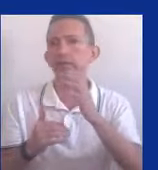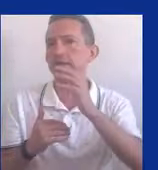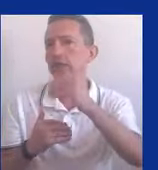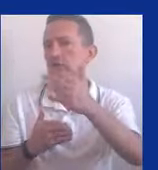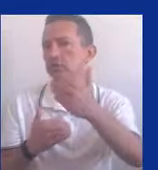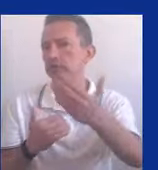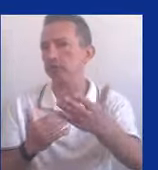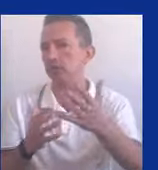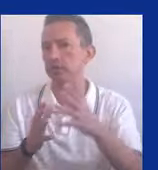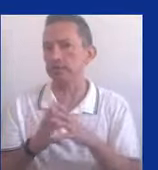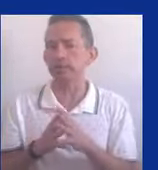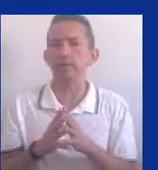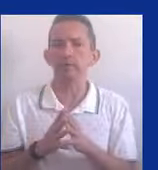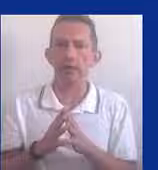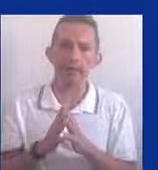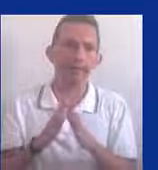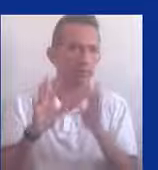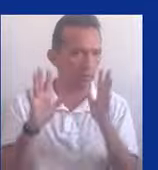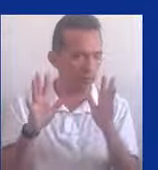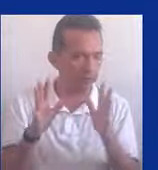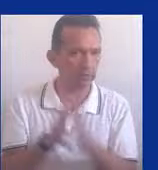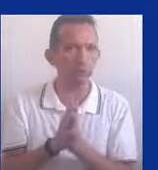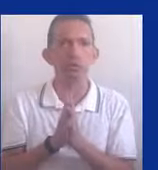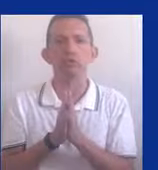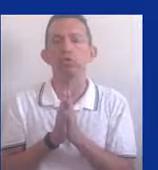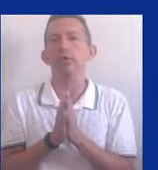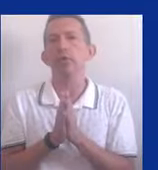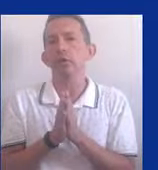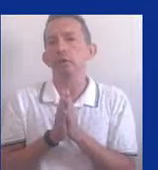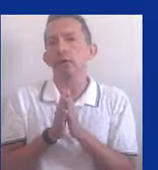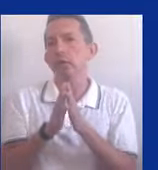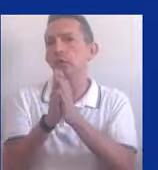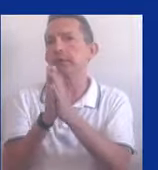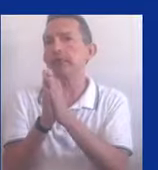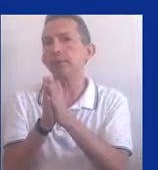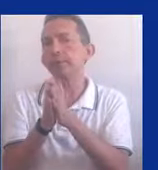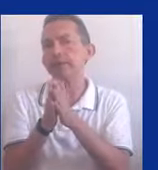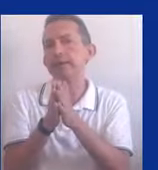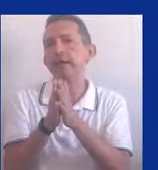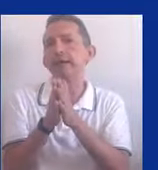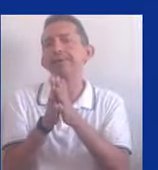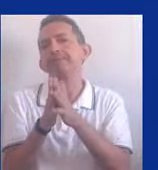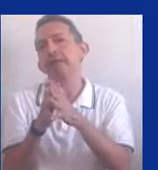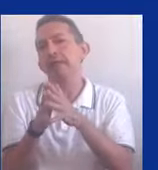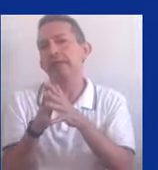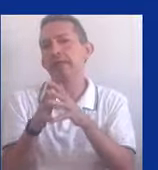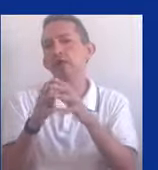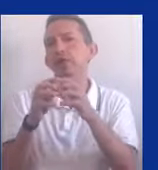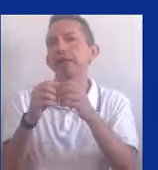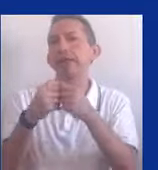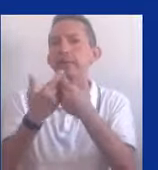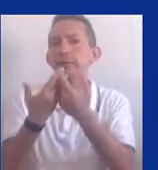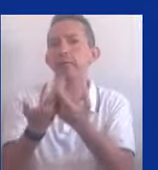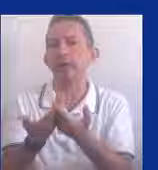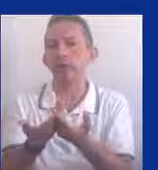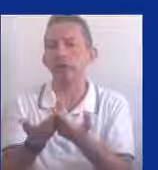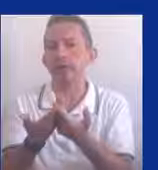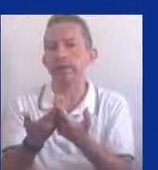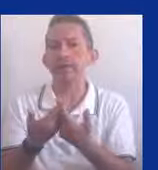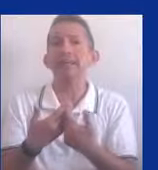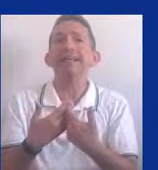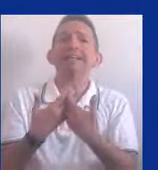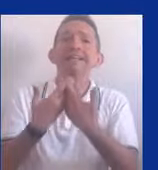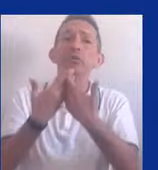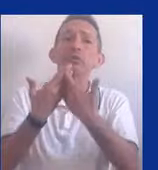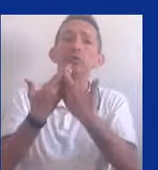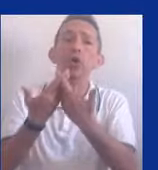mecanismo que é chamado de endossimbiose. Tá? Então cuidado com isso. Então quando ele for pensar nas organelas